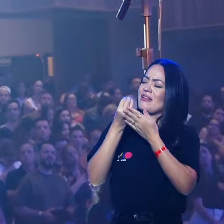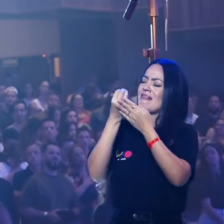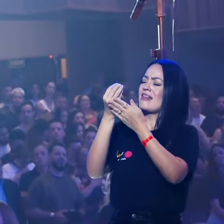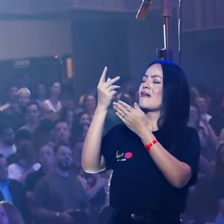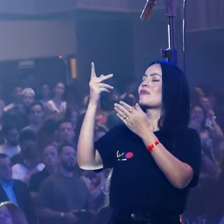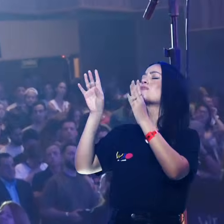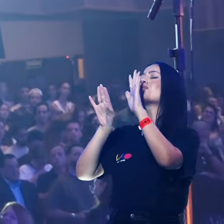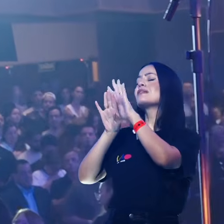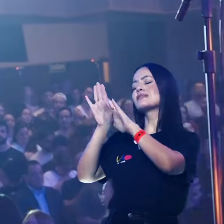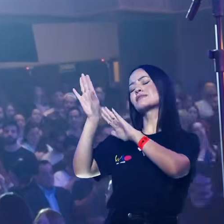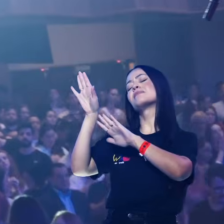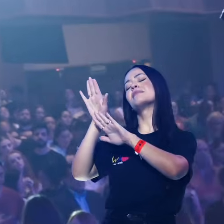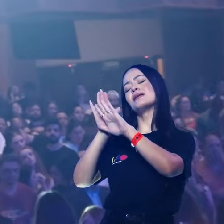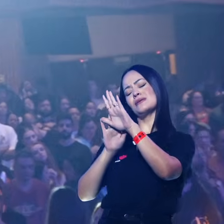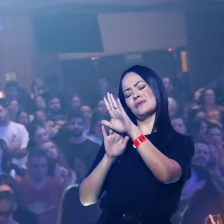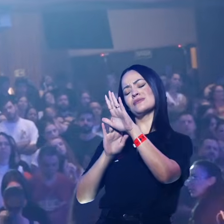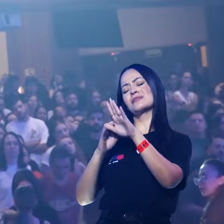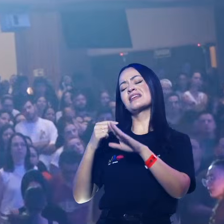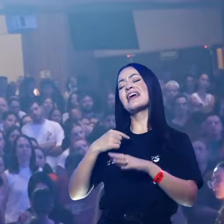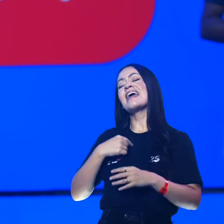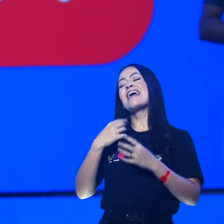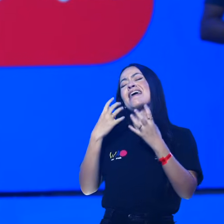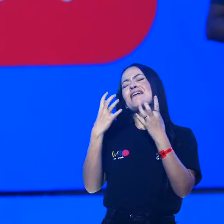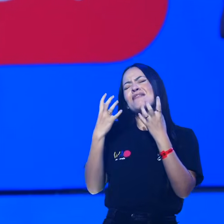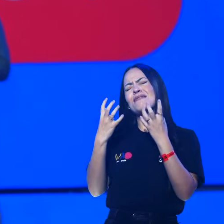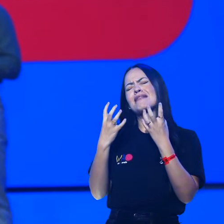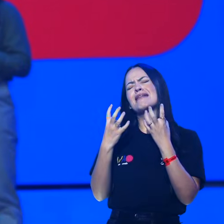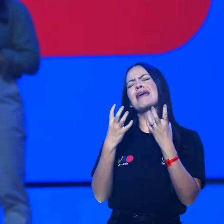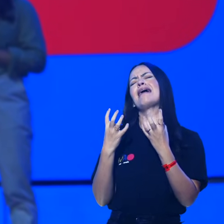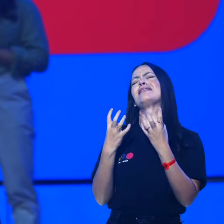tuas mãos. Eu quero